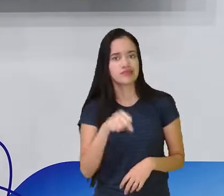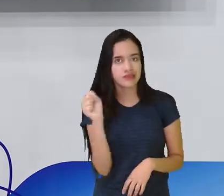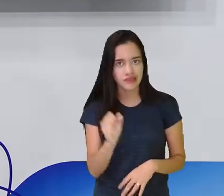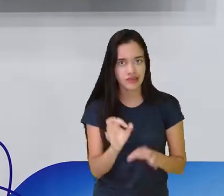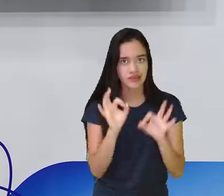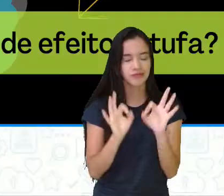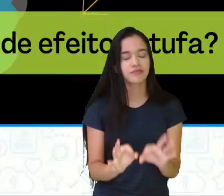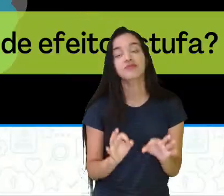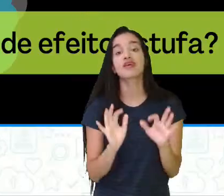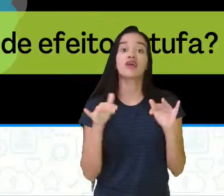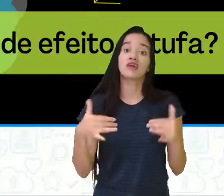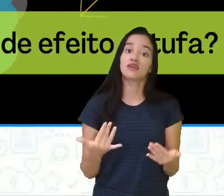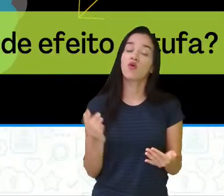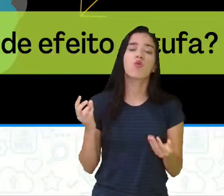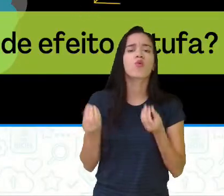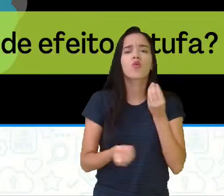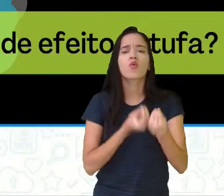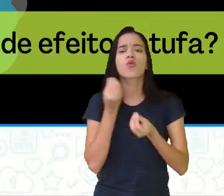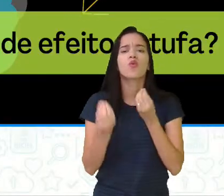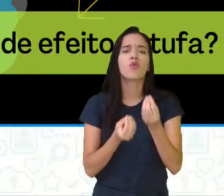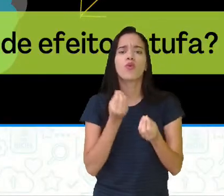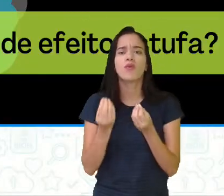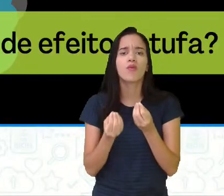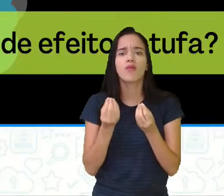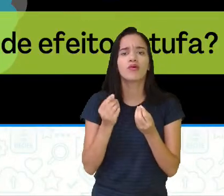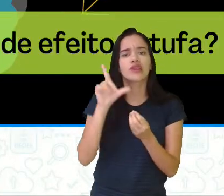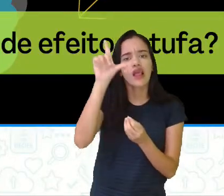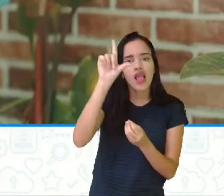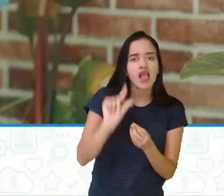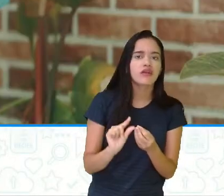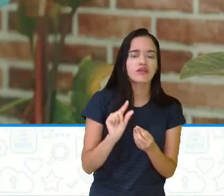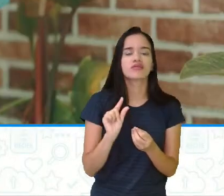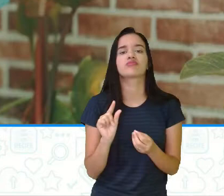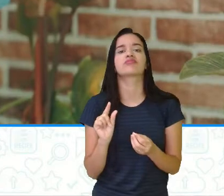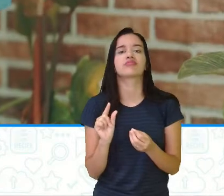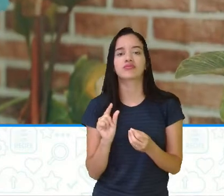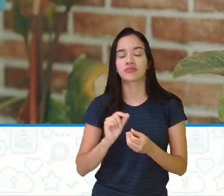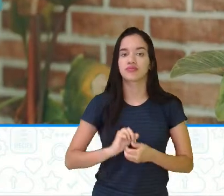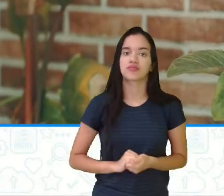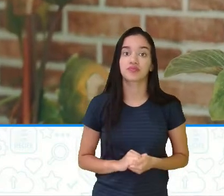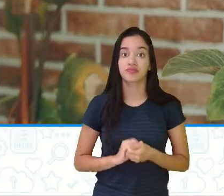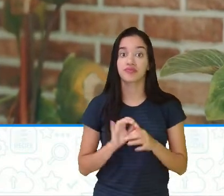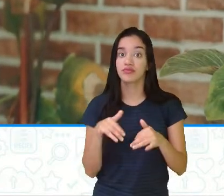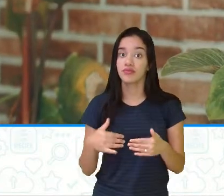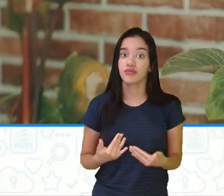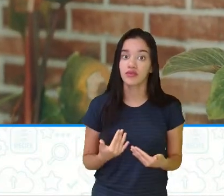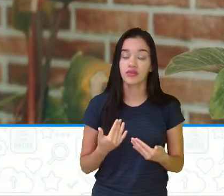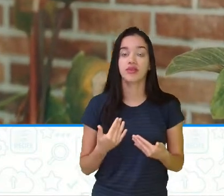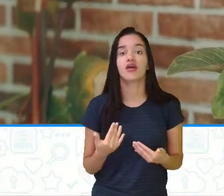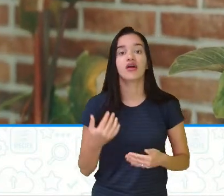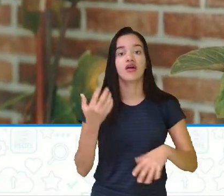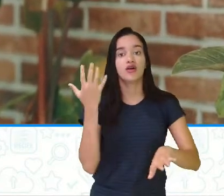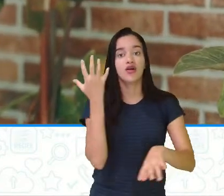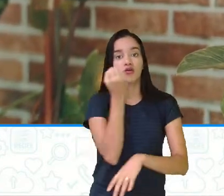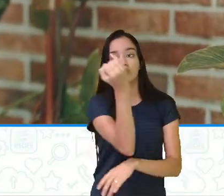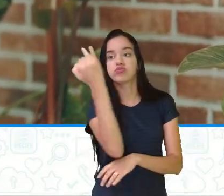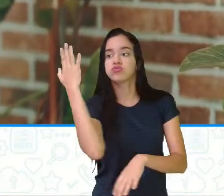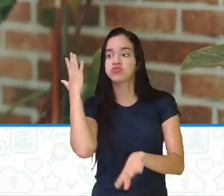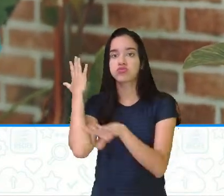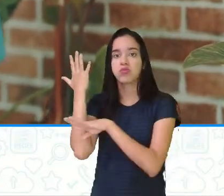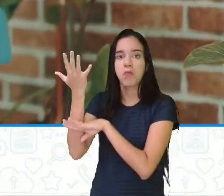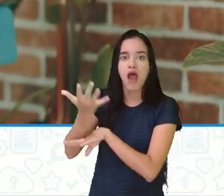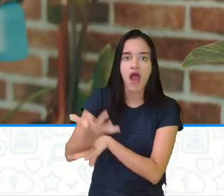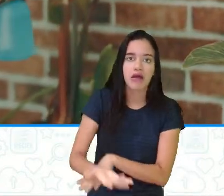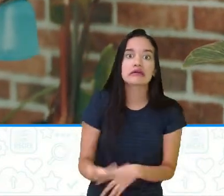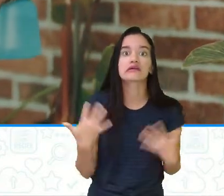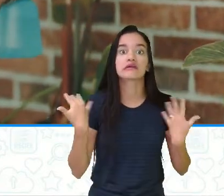certo? Então, como é que a gente pode reduzir, professora Sinara, esses gases? Então, desmatamento. A gente tem que